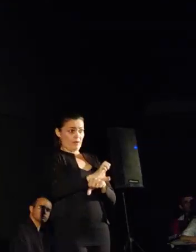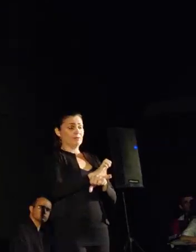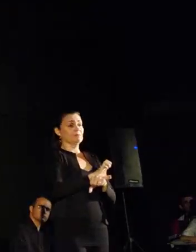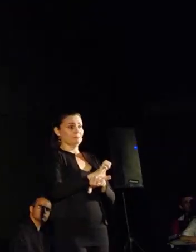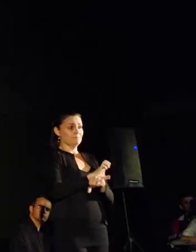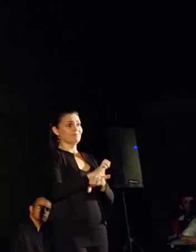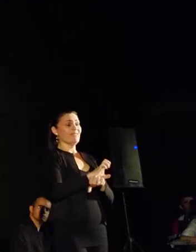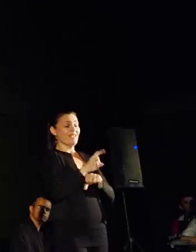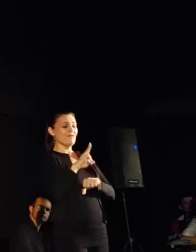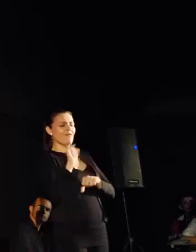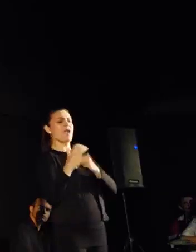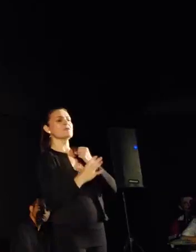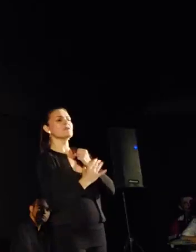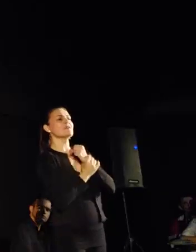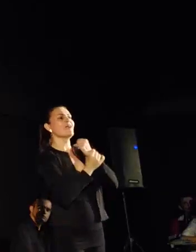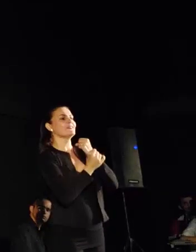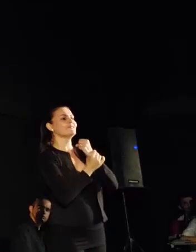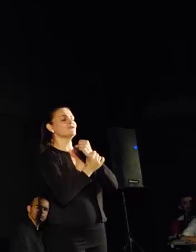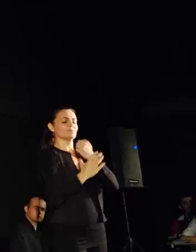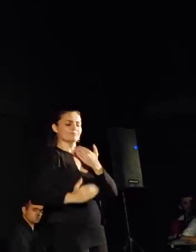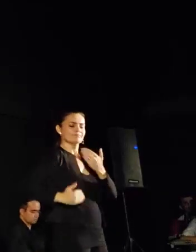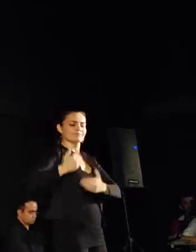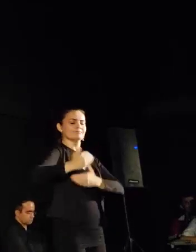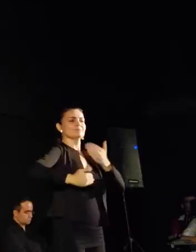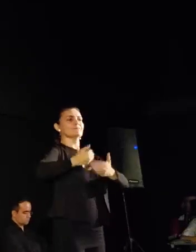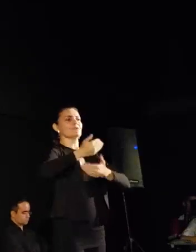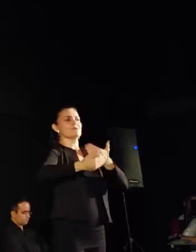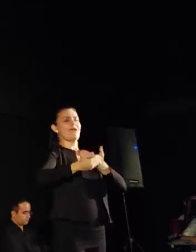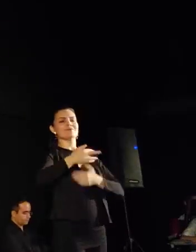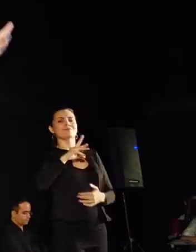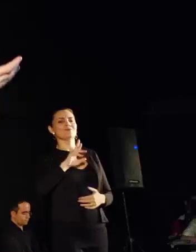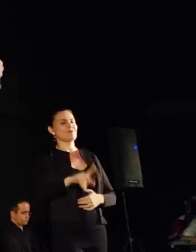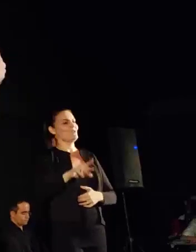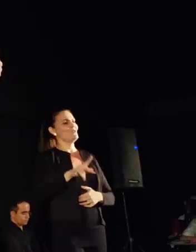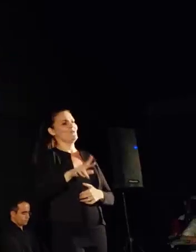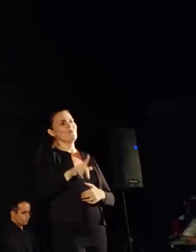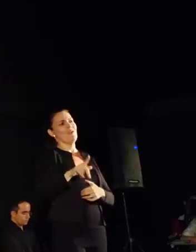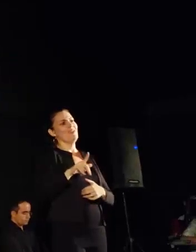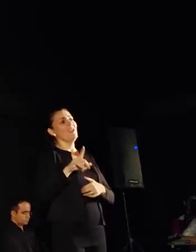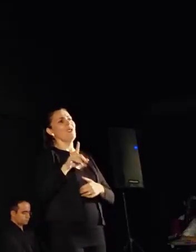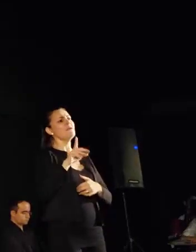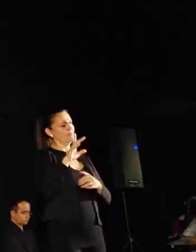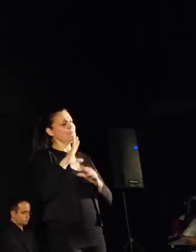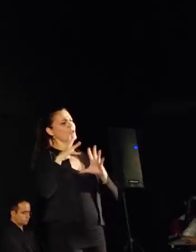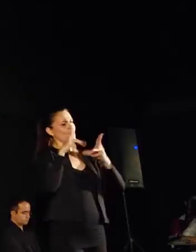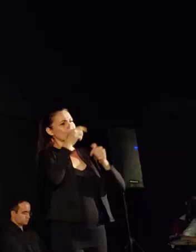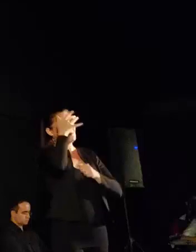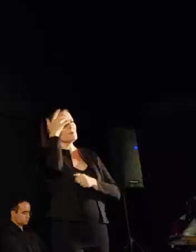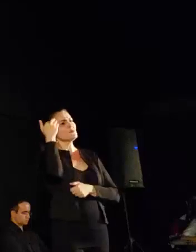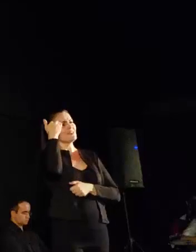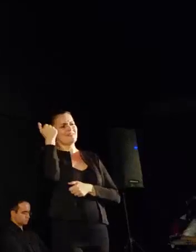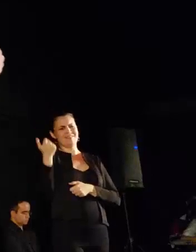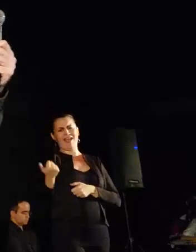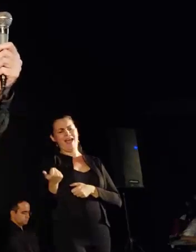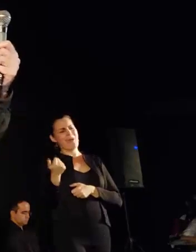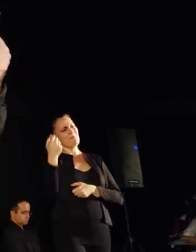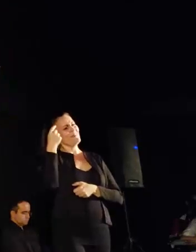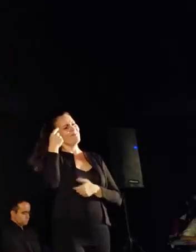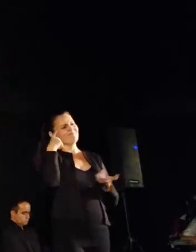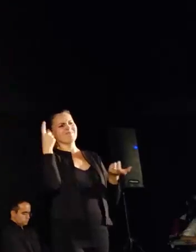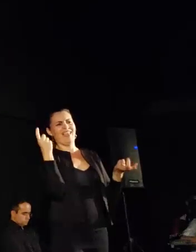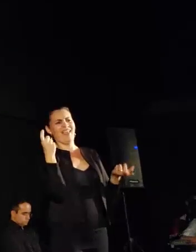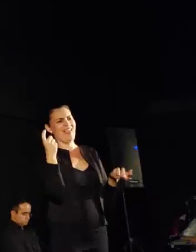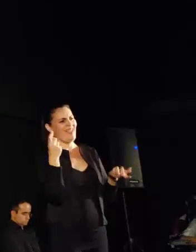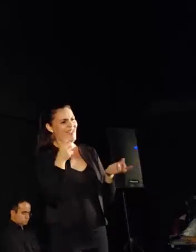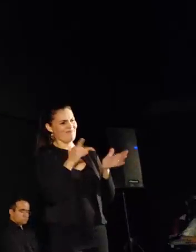vai garantir um processo que não é um processo... todo mundo sabe que essa história nunca bateu em lugar nenhum. Entendeu? Isso não